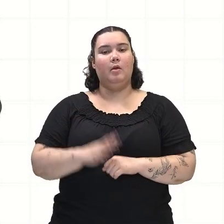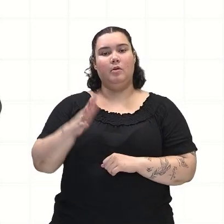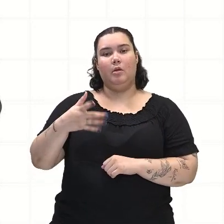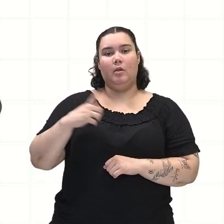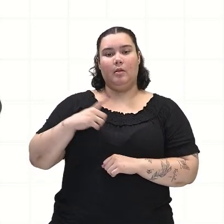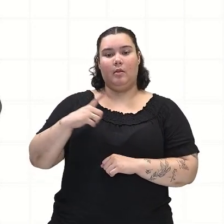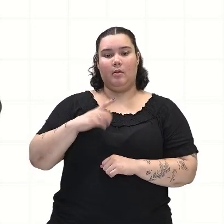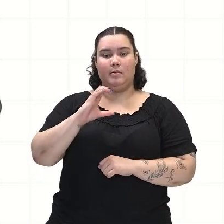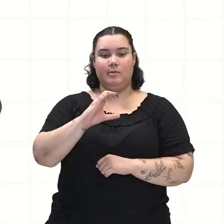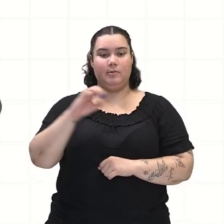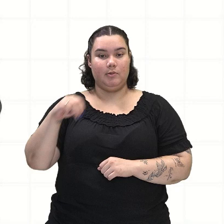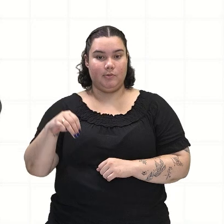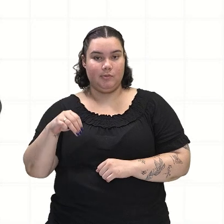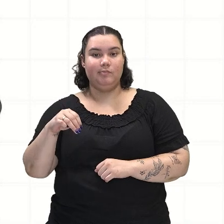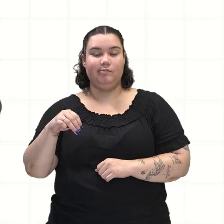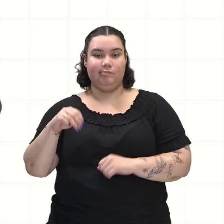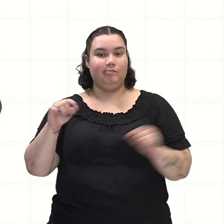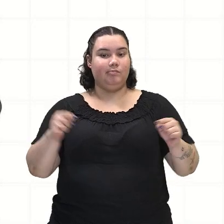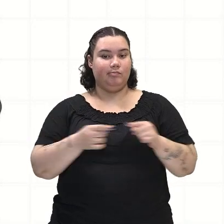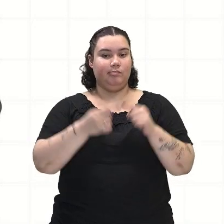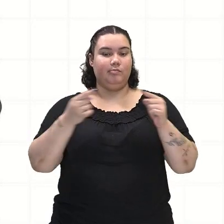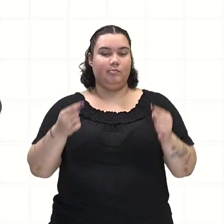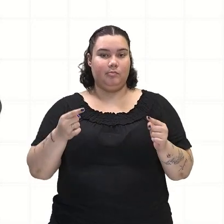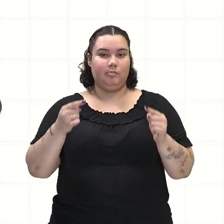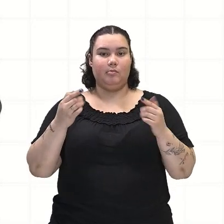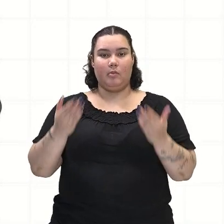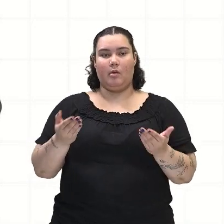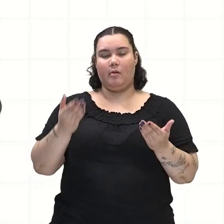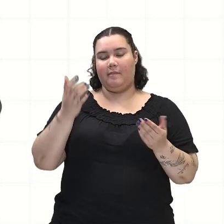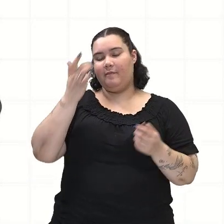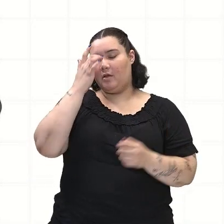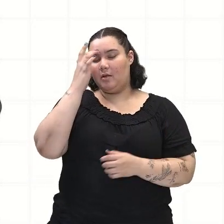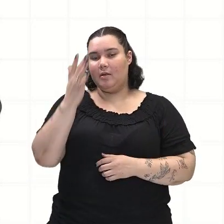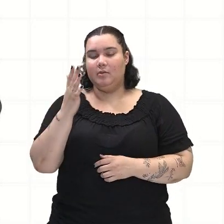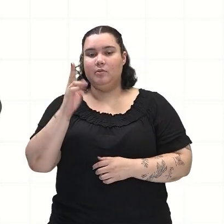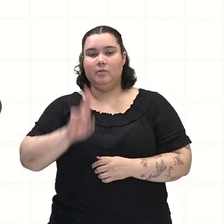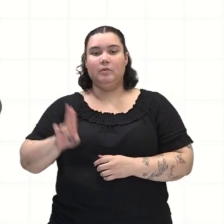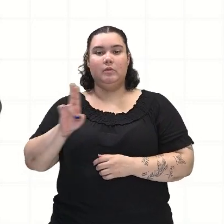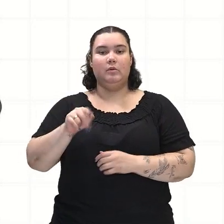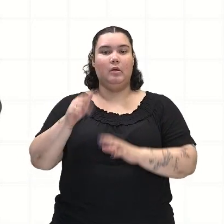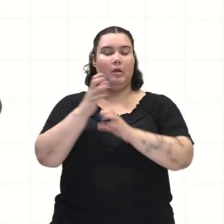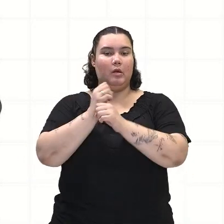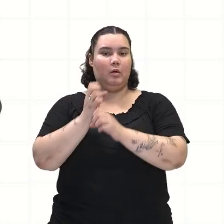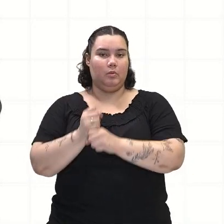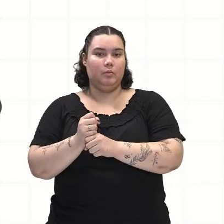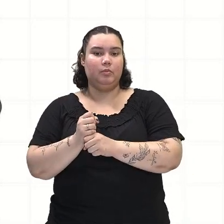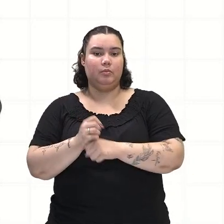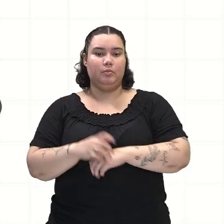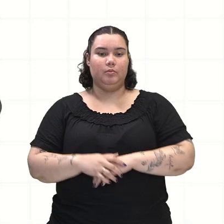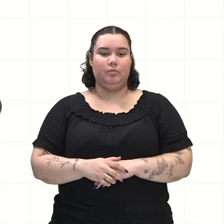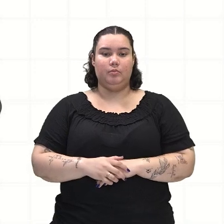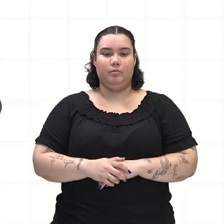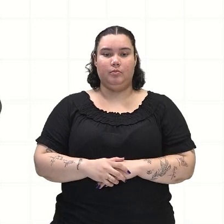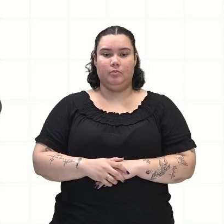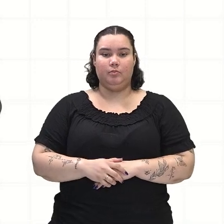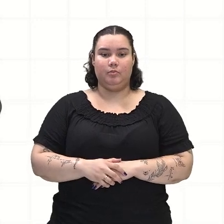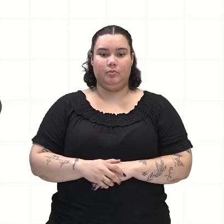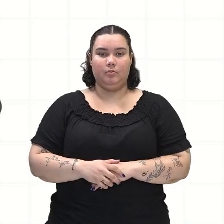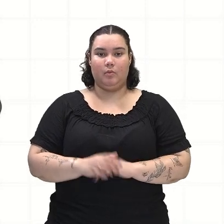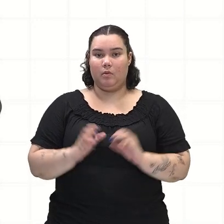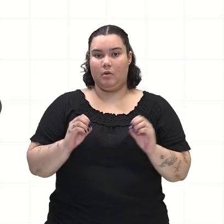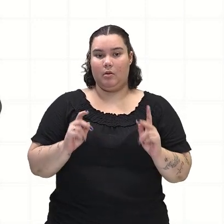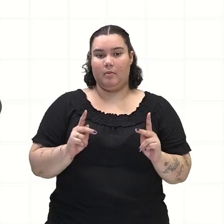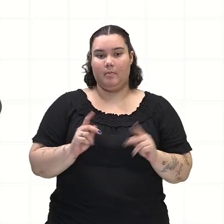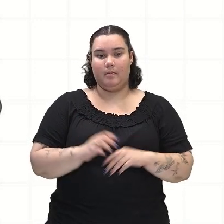em centímetros. Então, está mais tranquilo, a unidade já está na unidade que pede. Tá